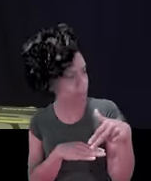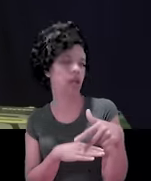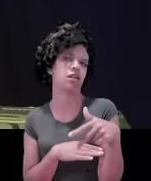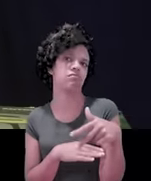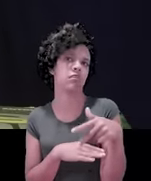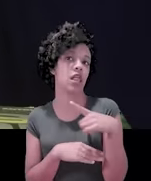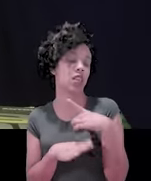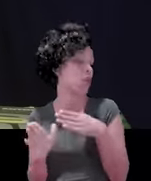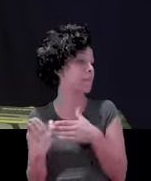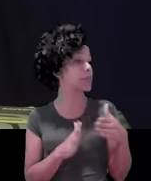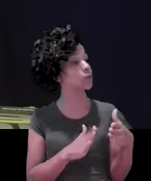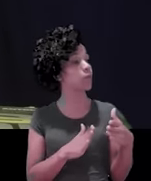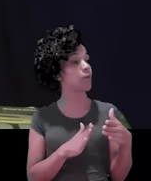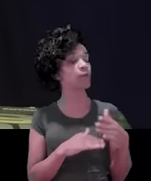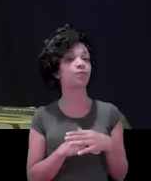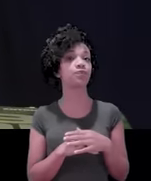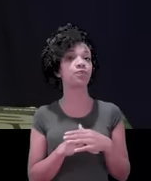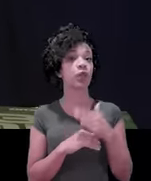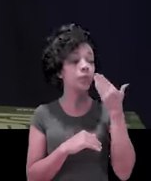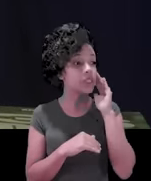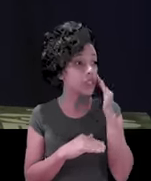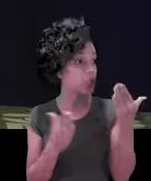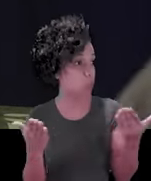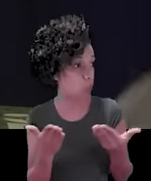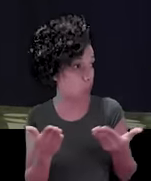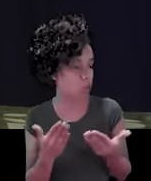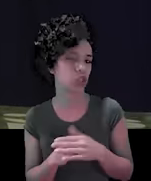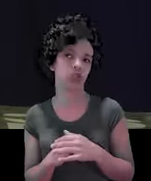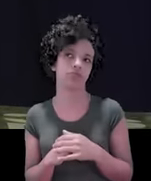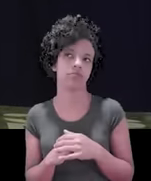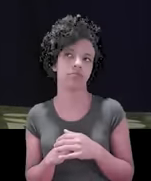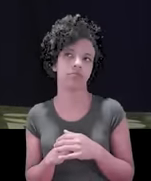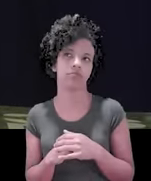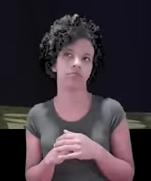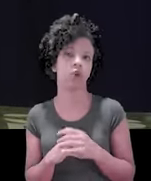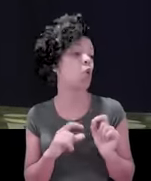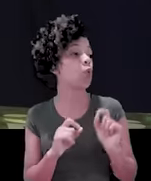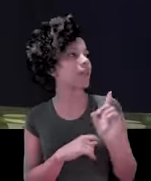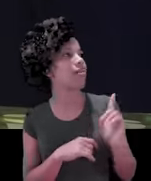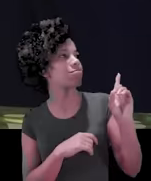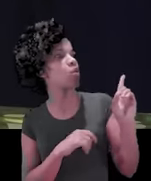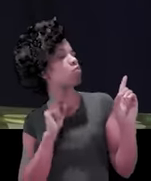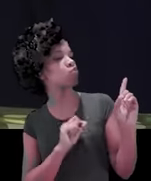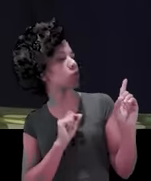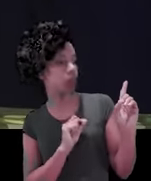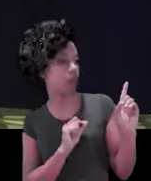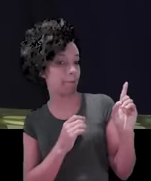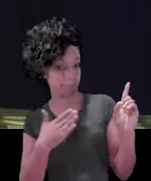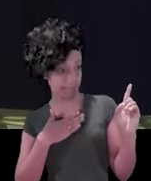caminhar Tem uma parte que é o que eu entendo hoje o que é Deus para mim